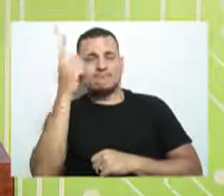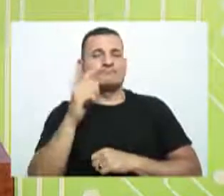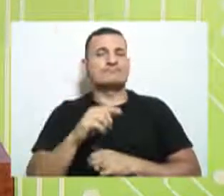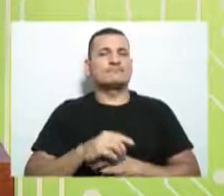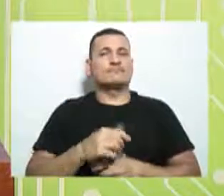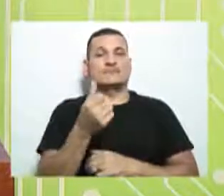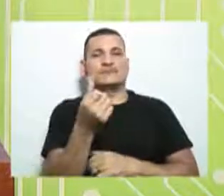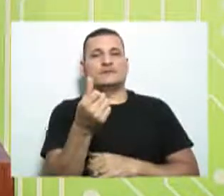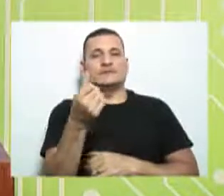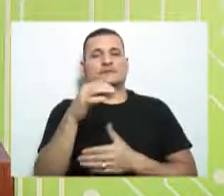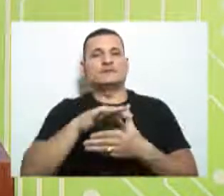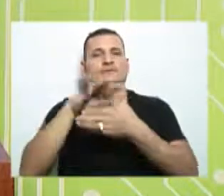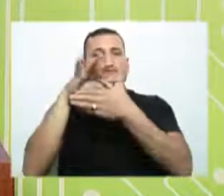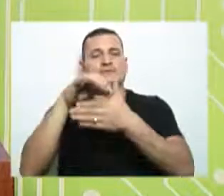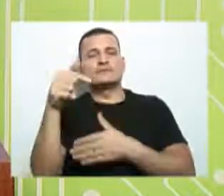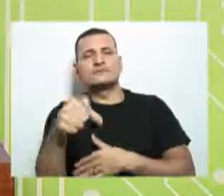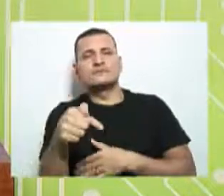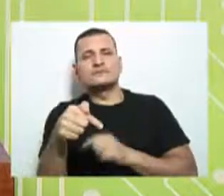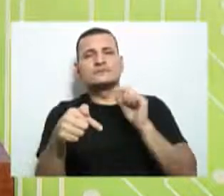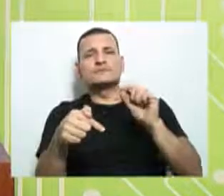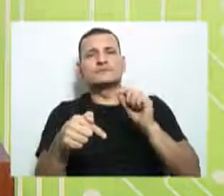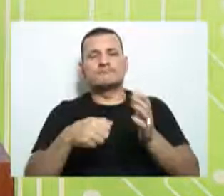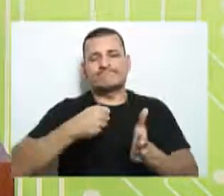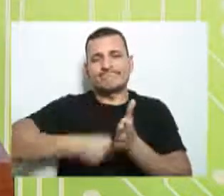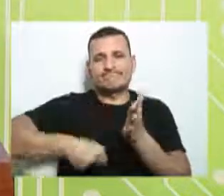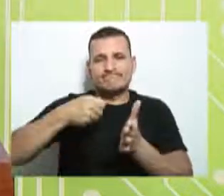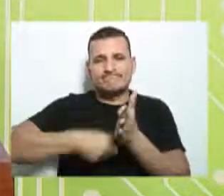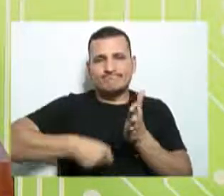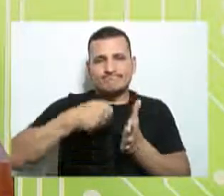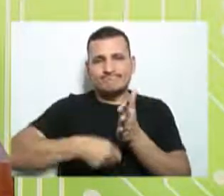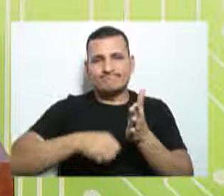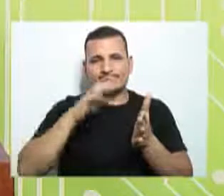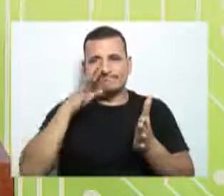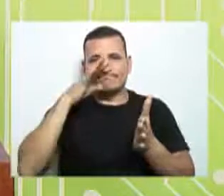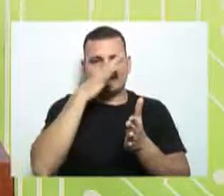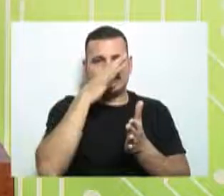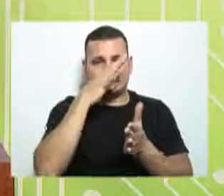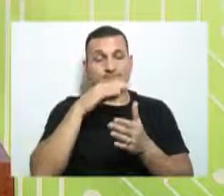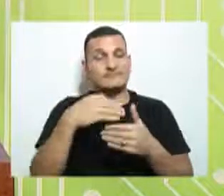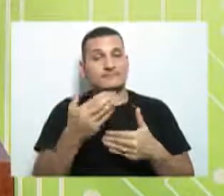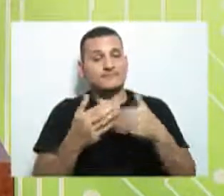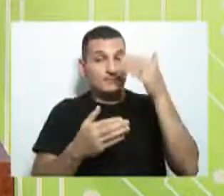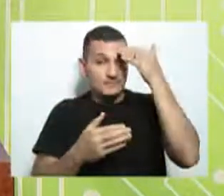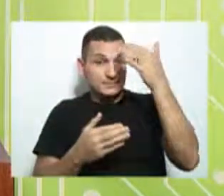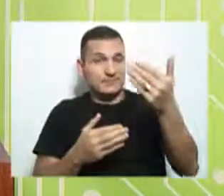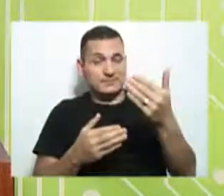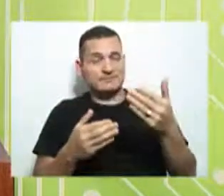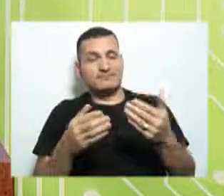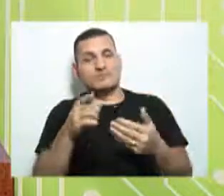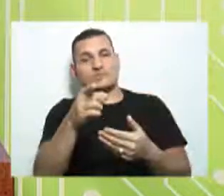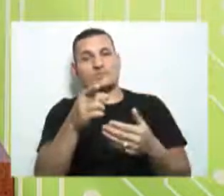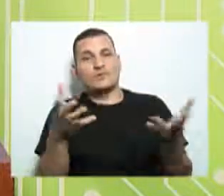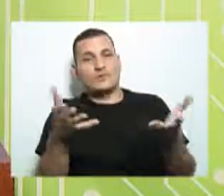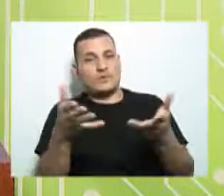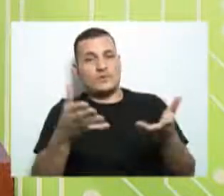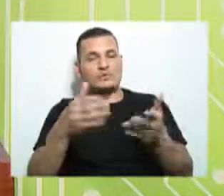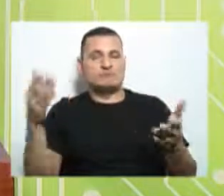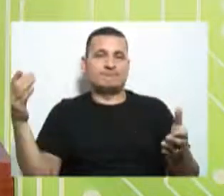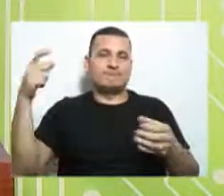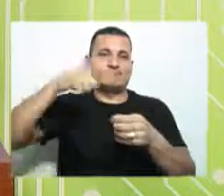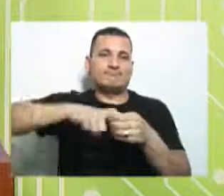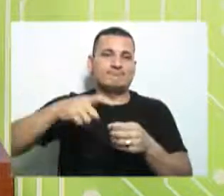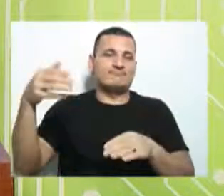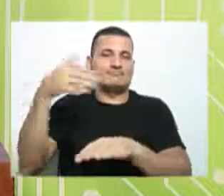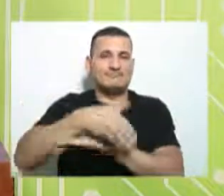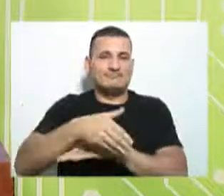Sexta, liderança. E sétima, perseverança. Por falar nisso, muito obrigado por você ter voltado, né? Ter sido perseverante e